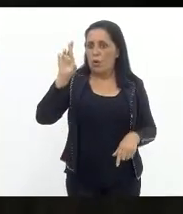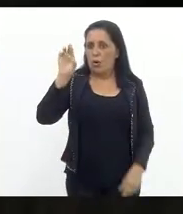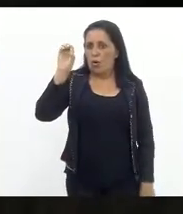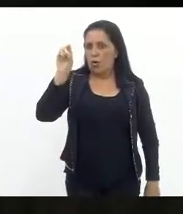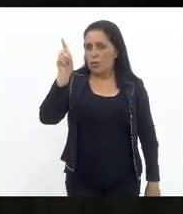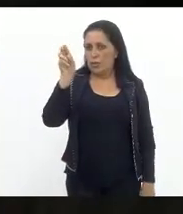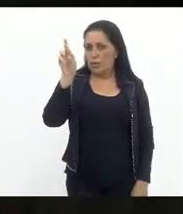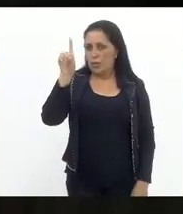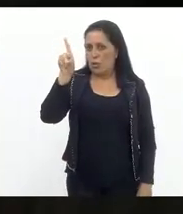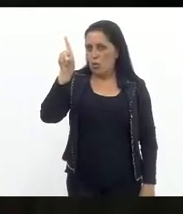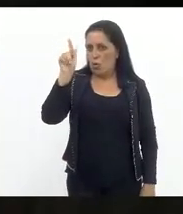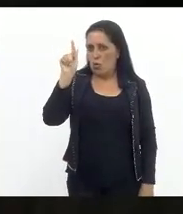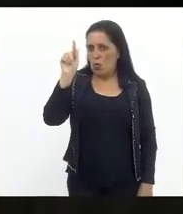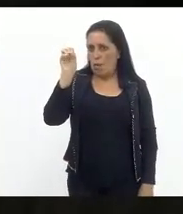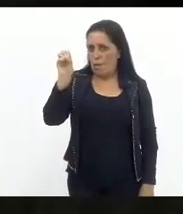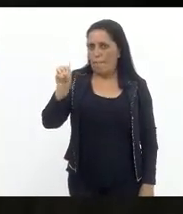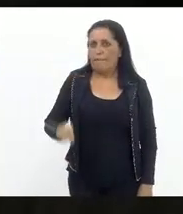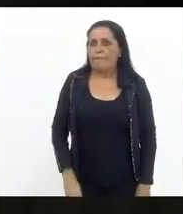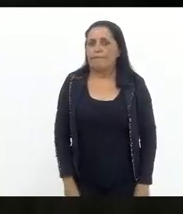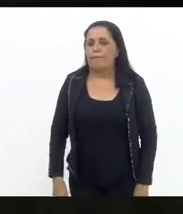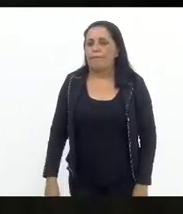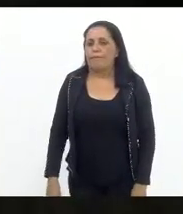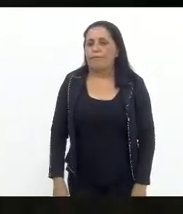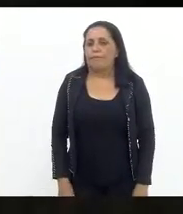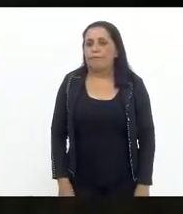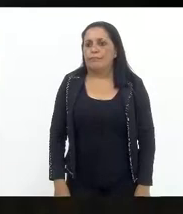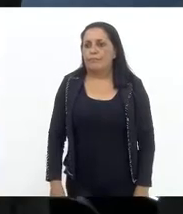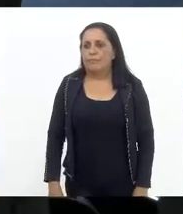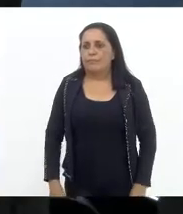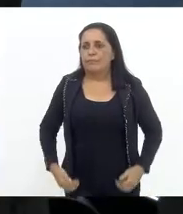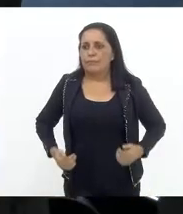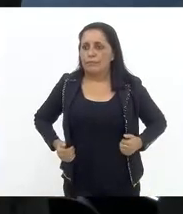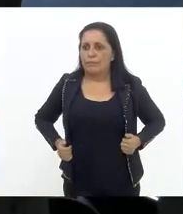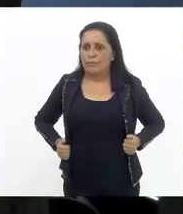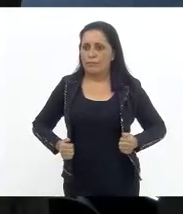Deputado Rodrigo Amorim.